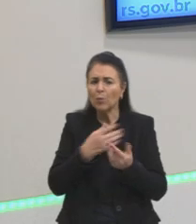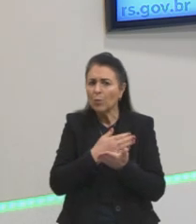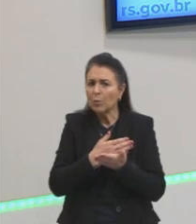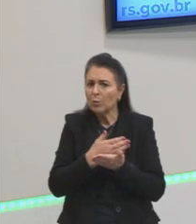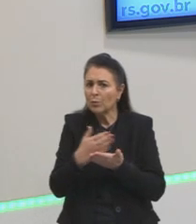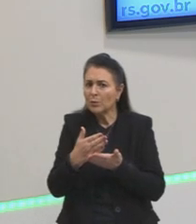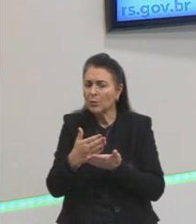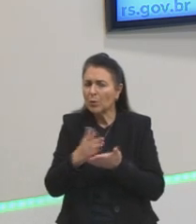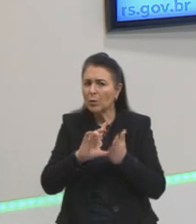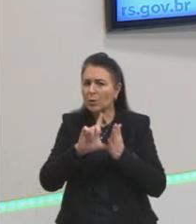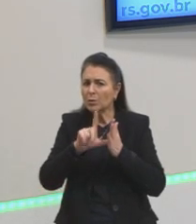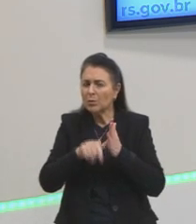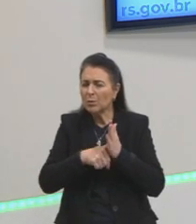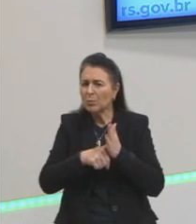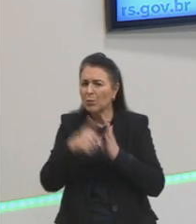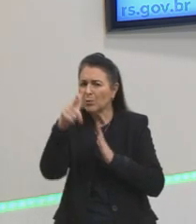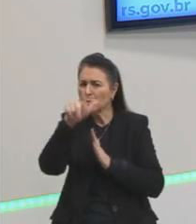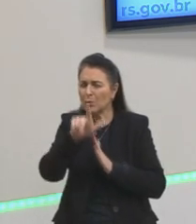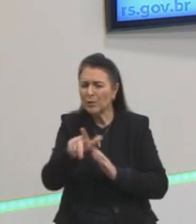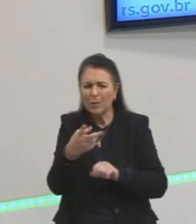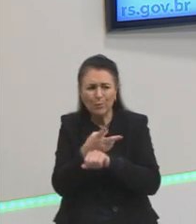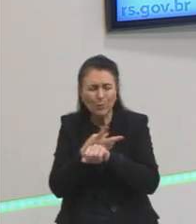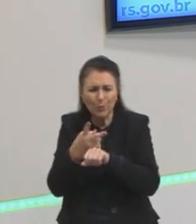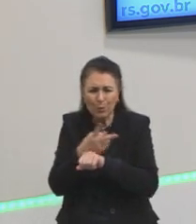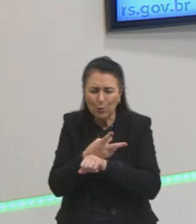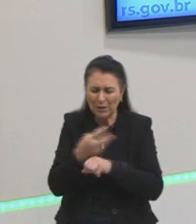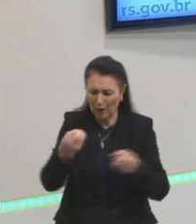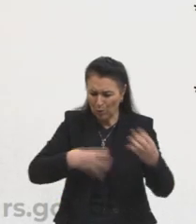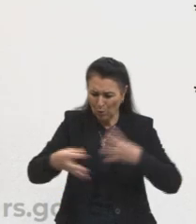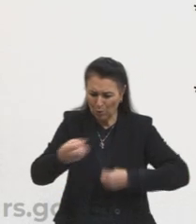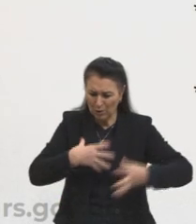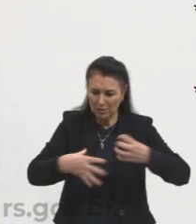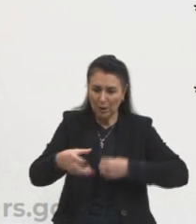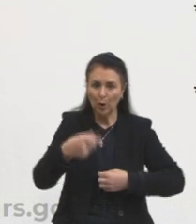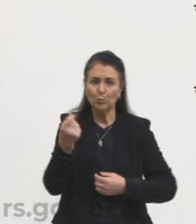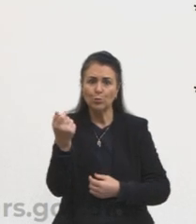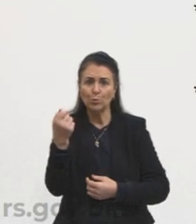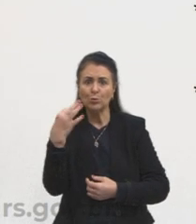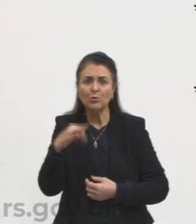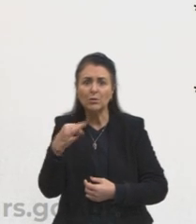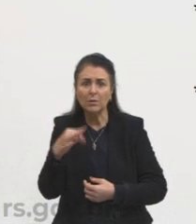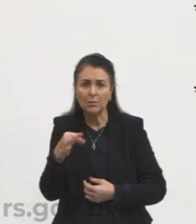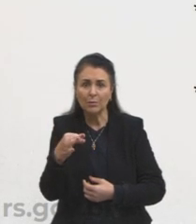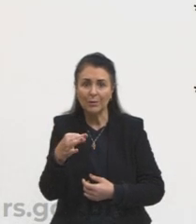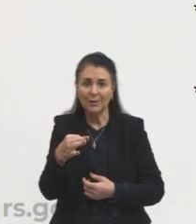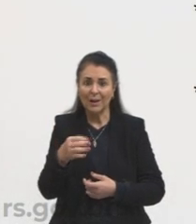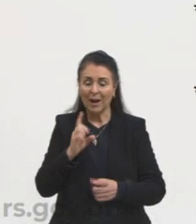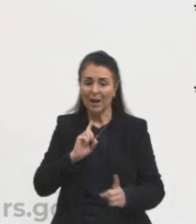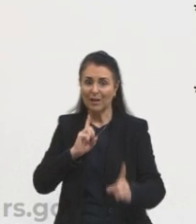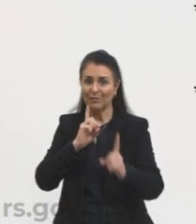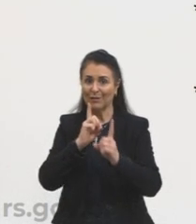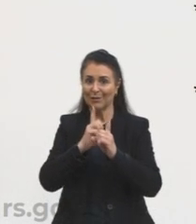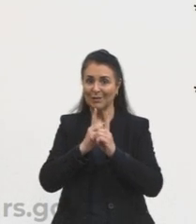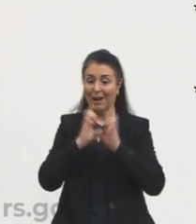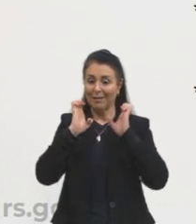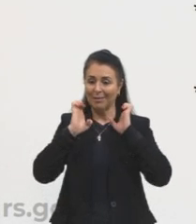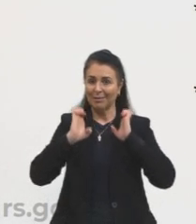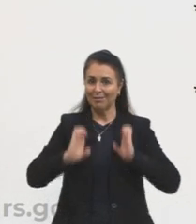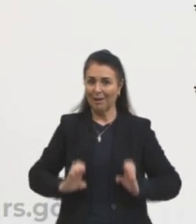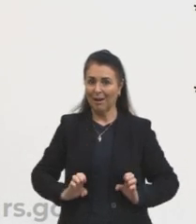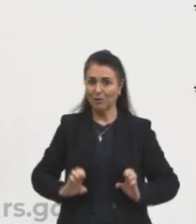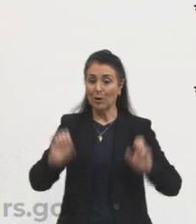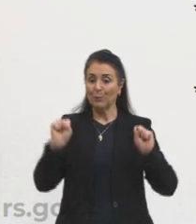começou essa busca pelo dinheiro essa acumulação das moedas aí ele encontra na Ética Protestante